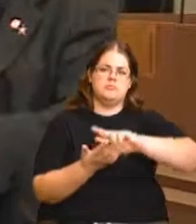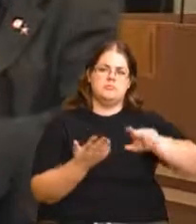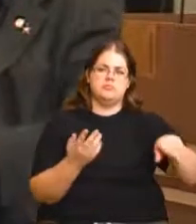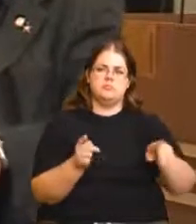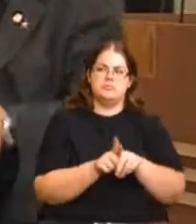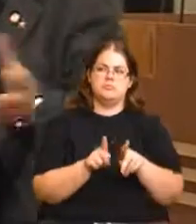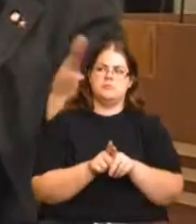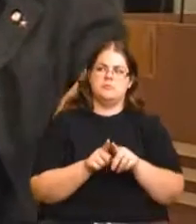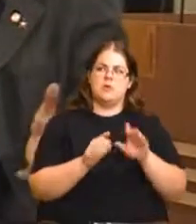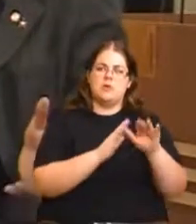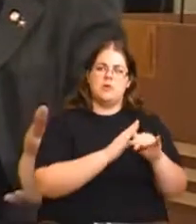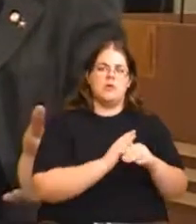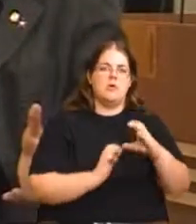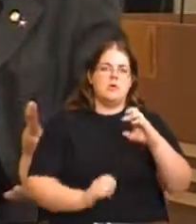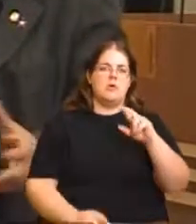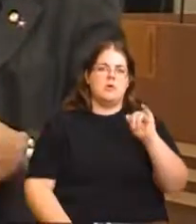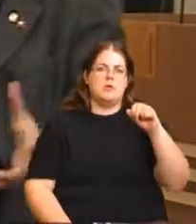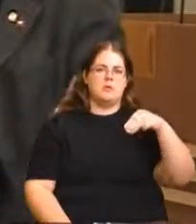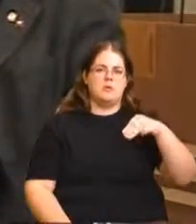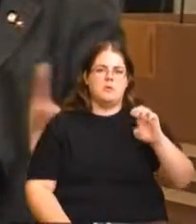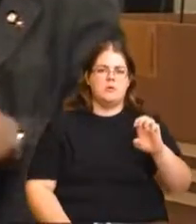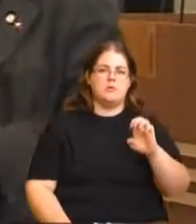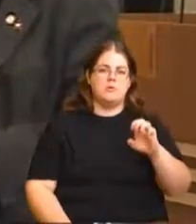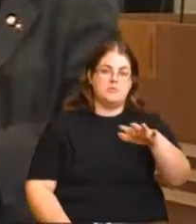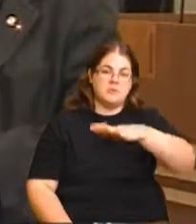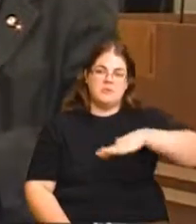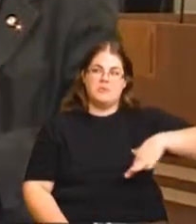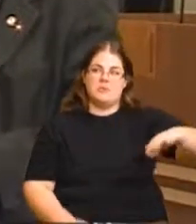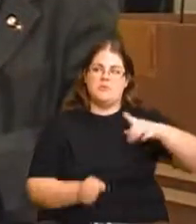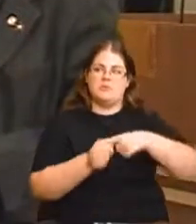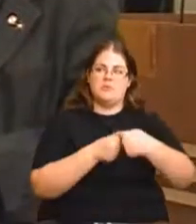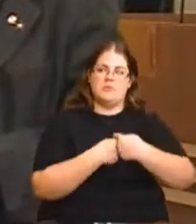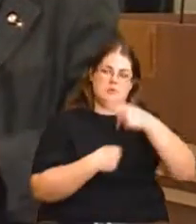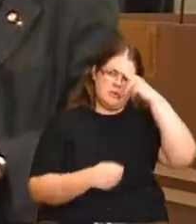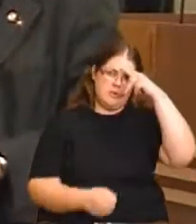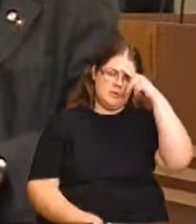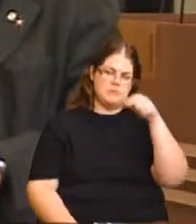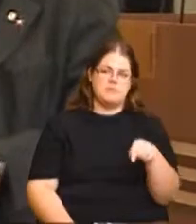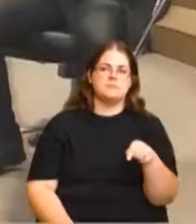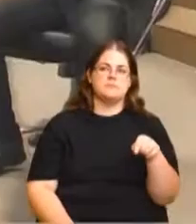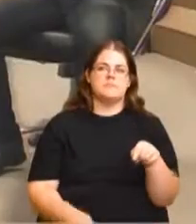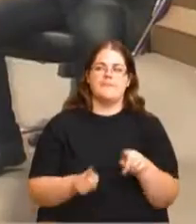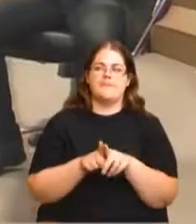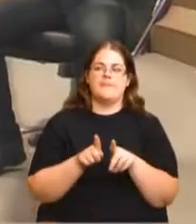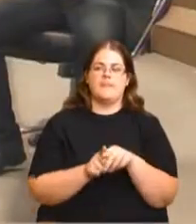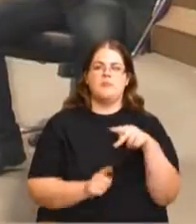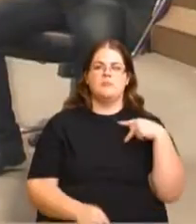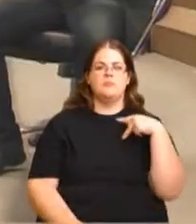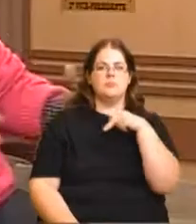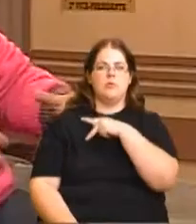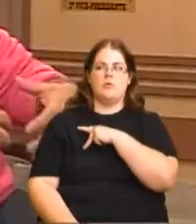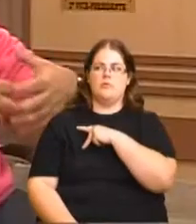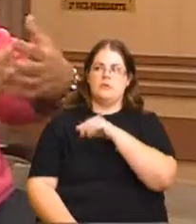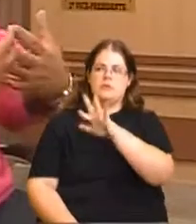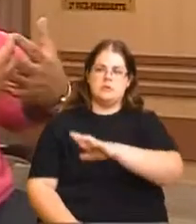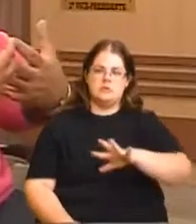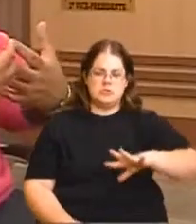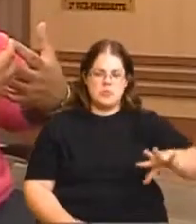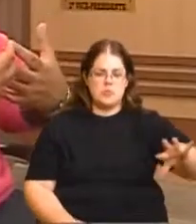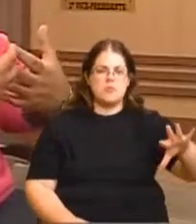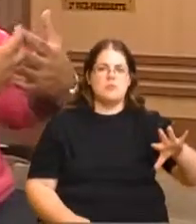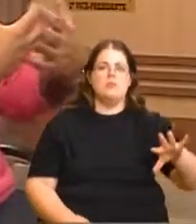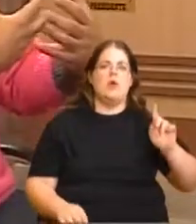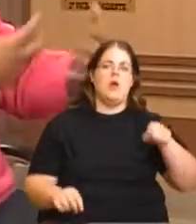sendo como referência, mas a criminalidade e a insegurança hoje é total na nossa cidade. O que é lamentável é porque a própria população dessas regiões, que